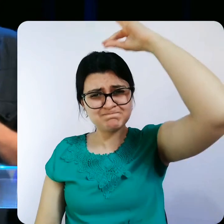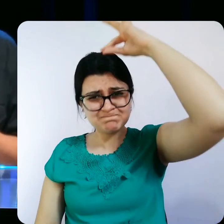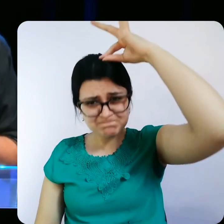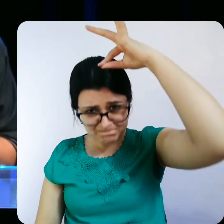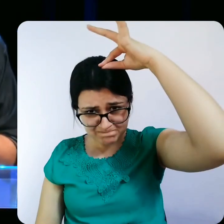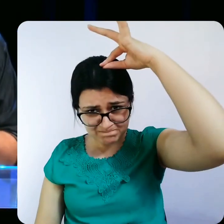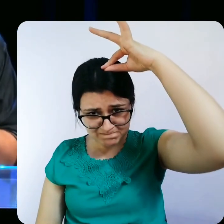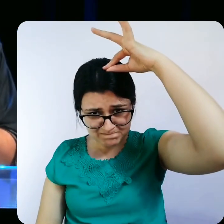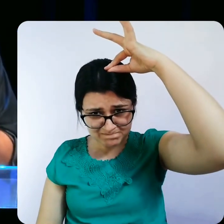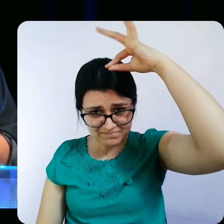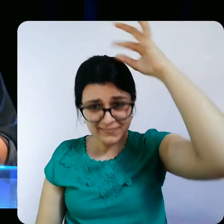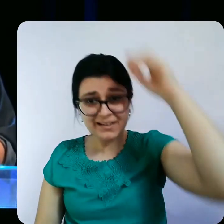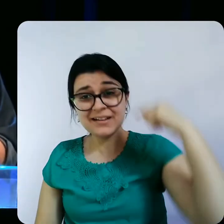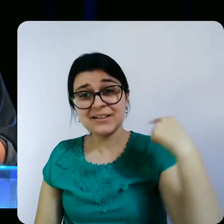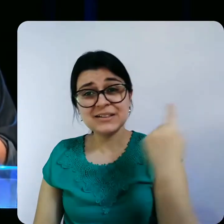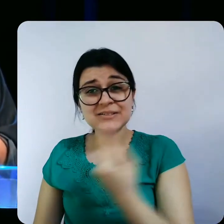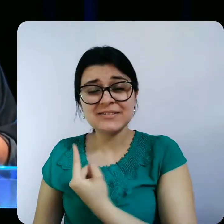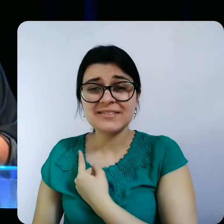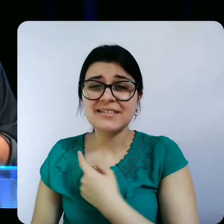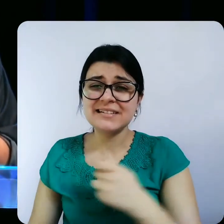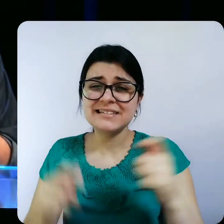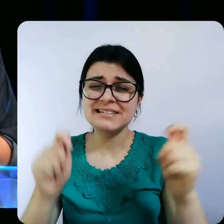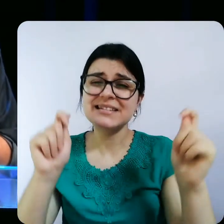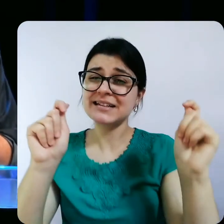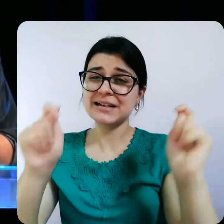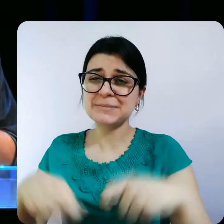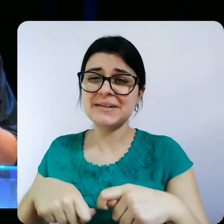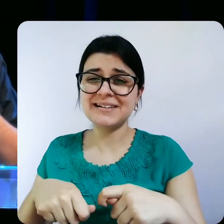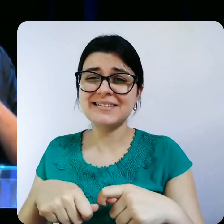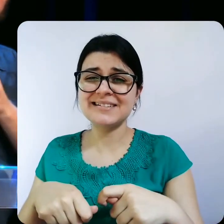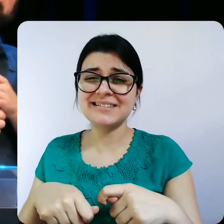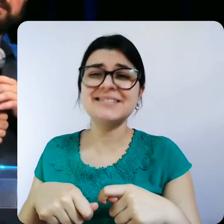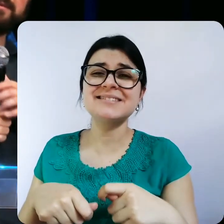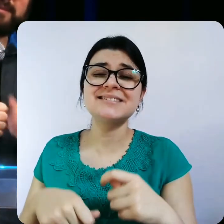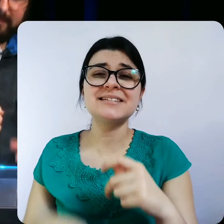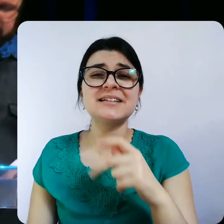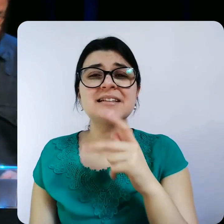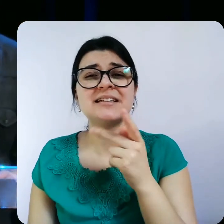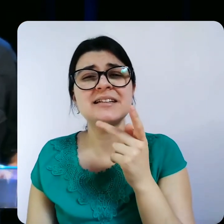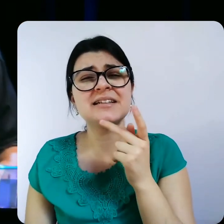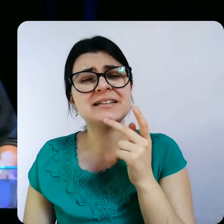por meio dele nós clamamos, Abba, Pai. Primeiro essa palavra clamamos.